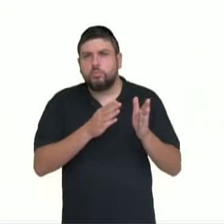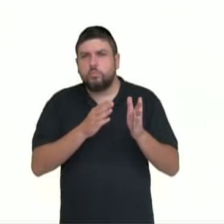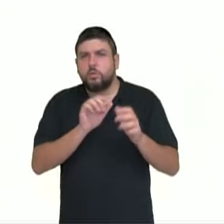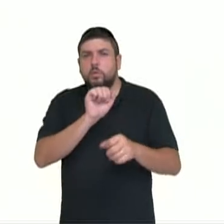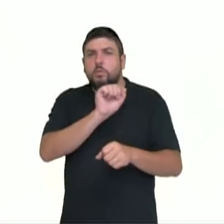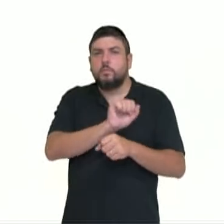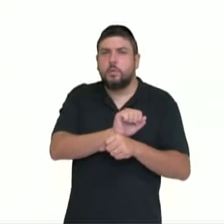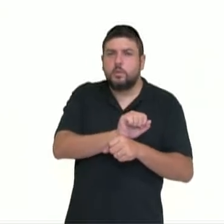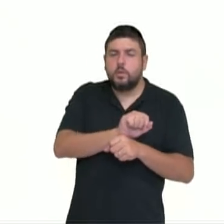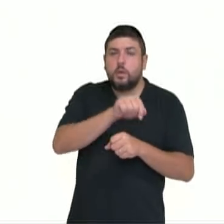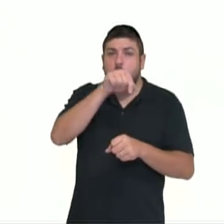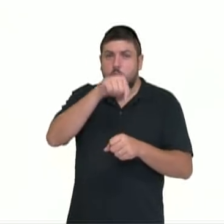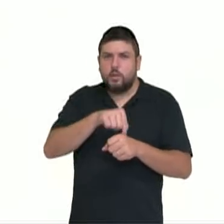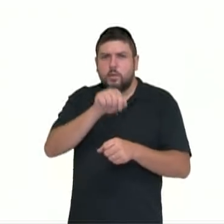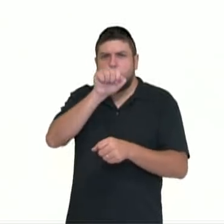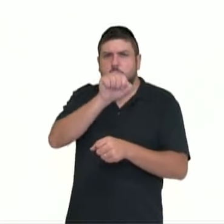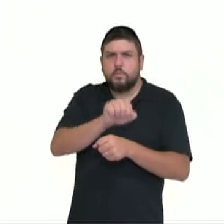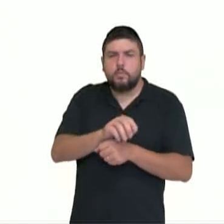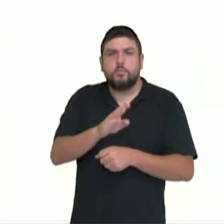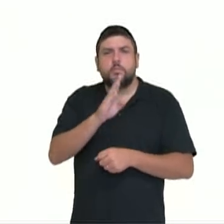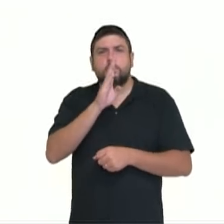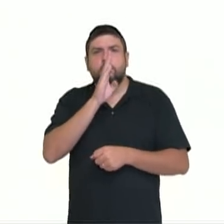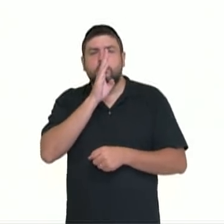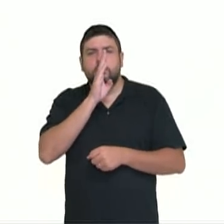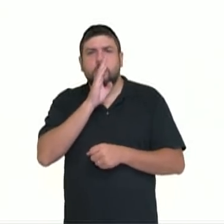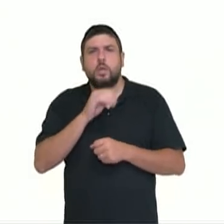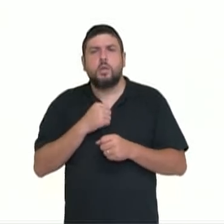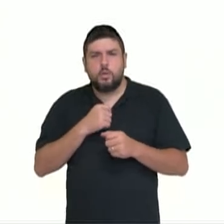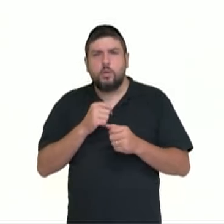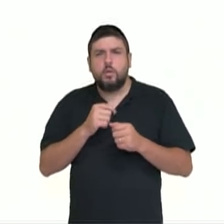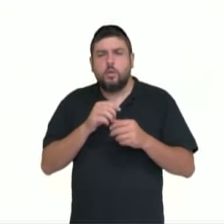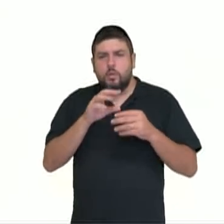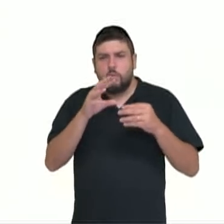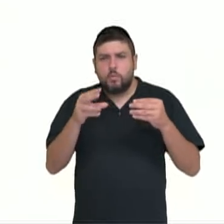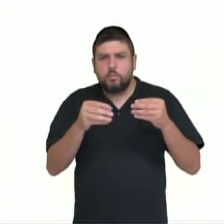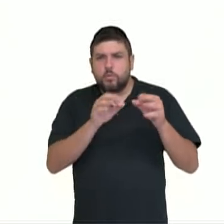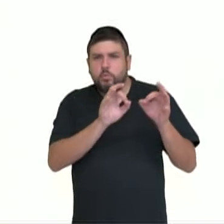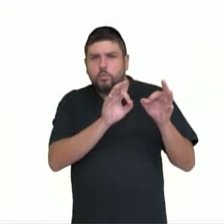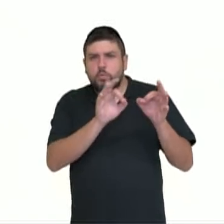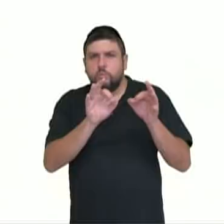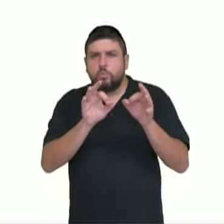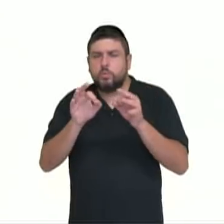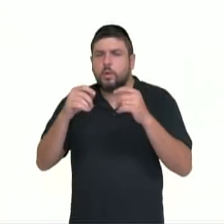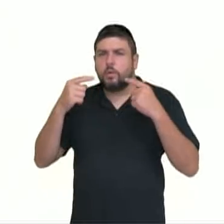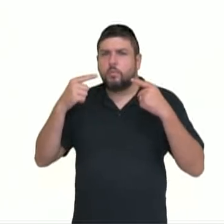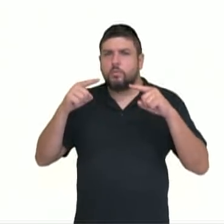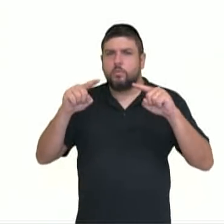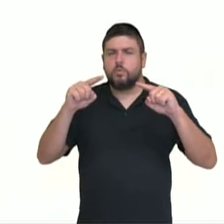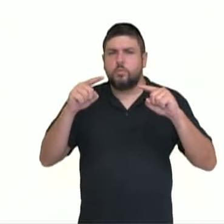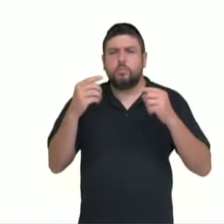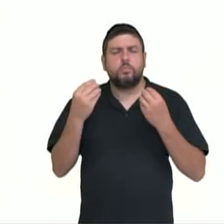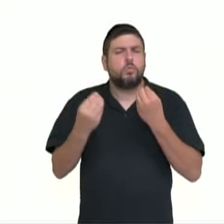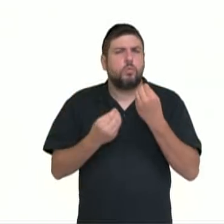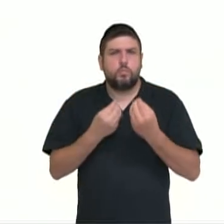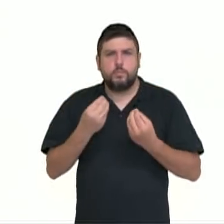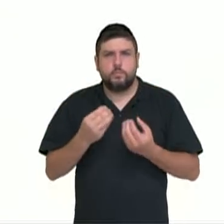né? E ele é matéria para composição sonora. Como assim?